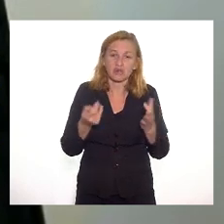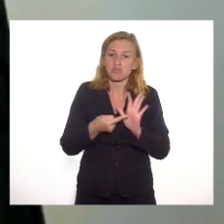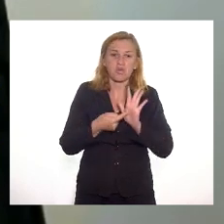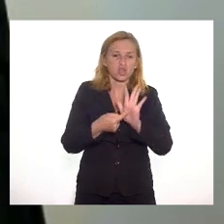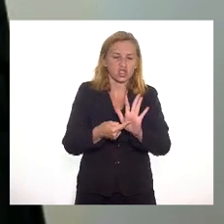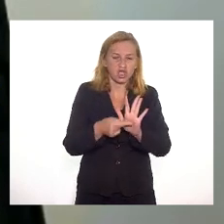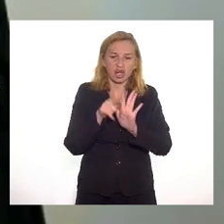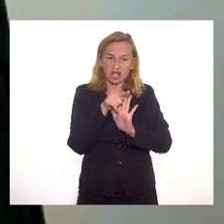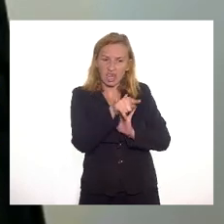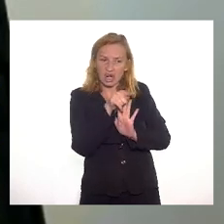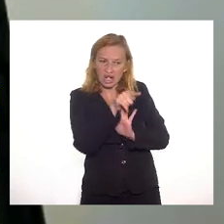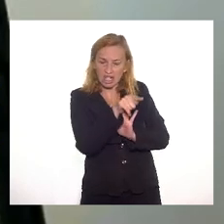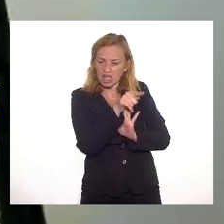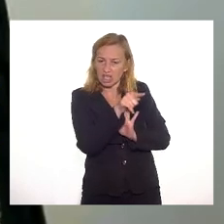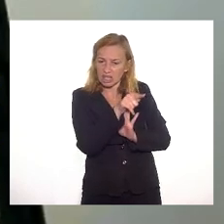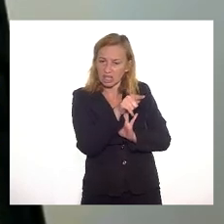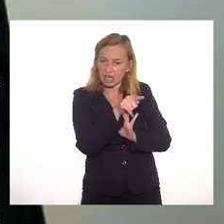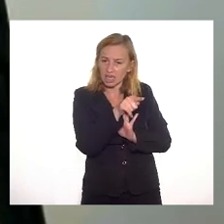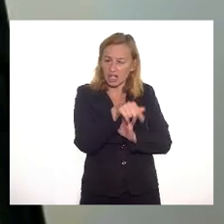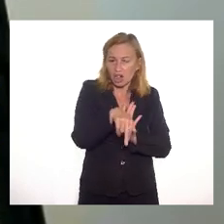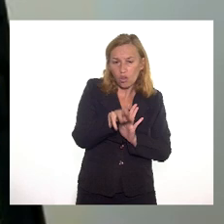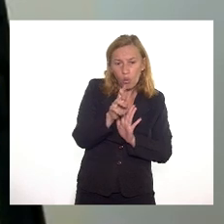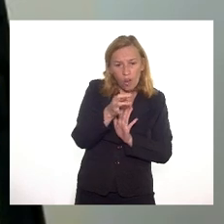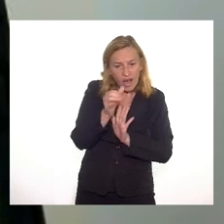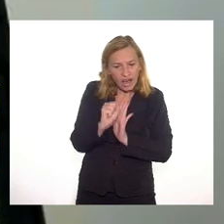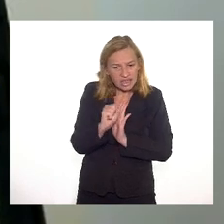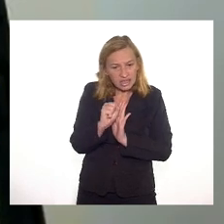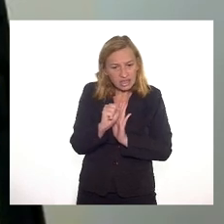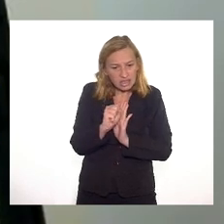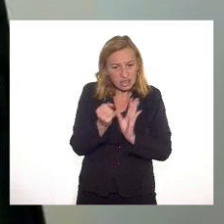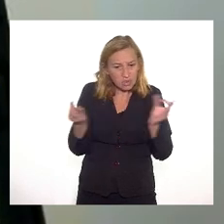mostraram ali nas quadras que são